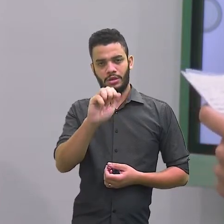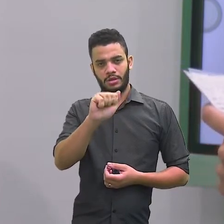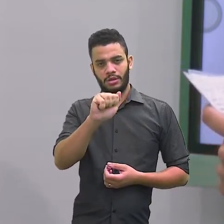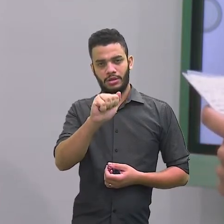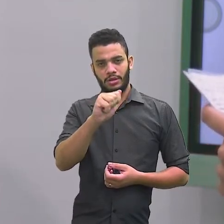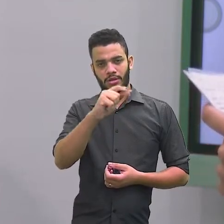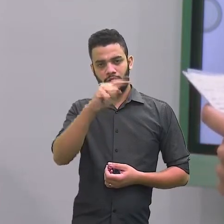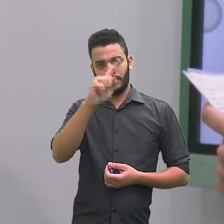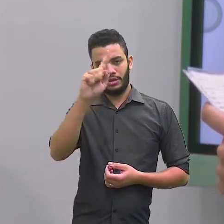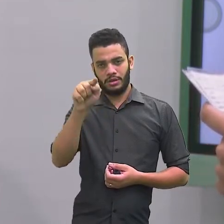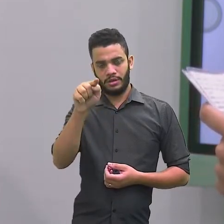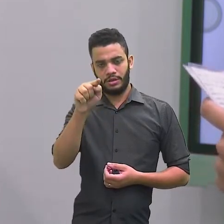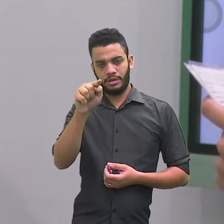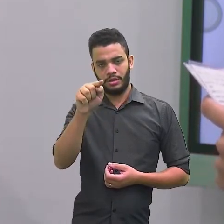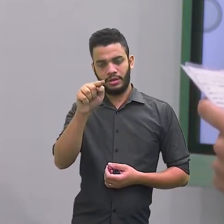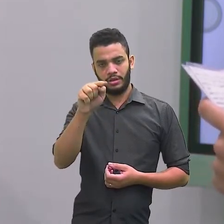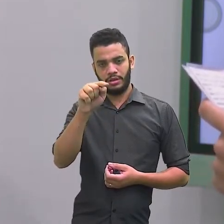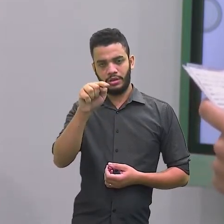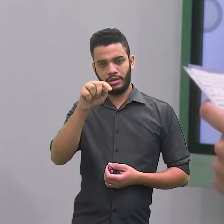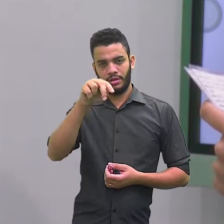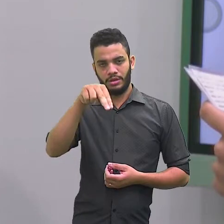S-U-B-T-E-R-R-A. Acento circunflexo no A.